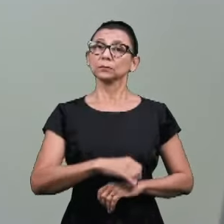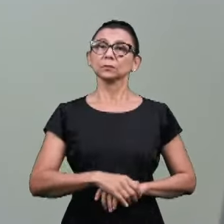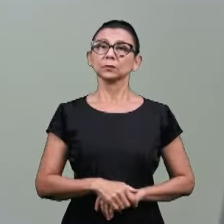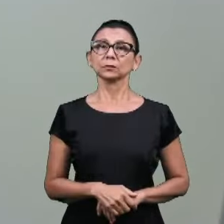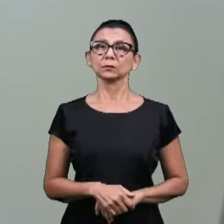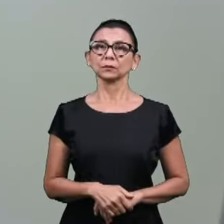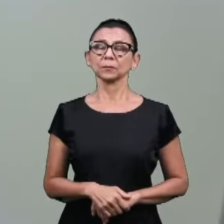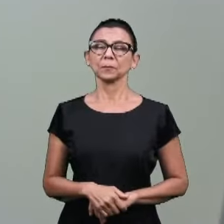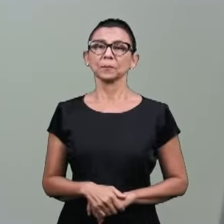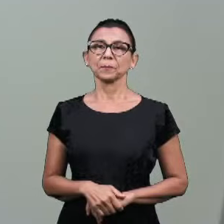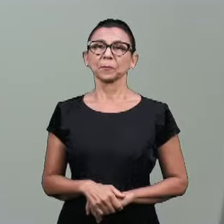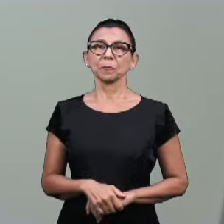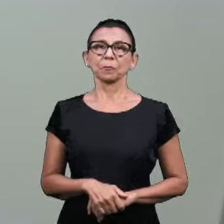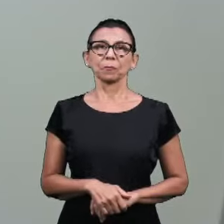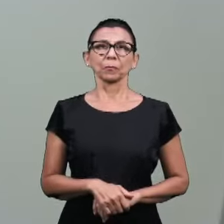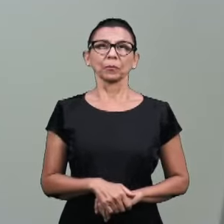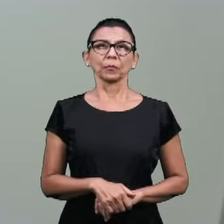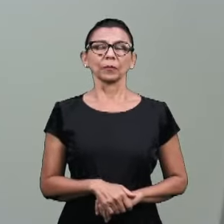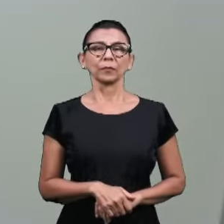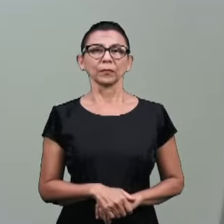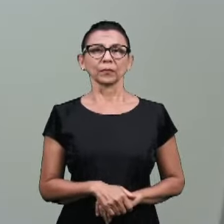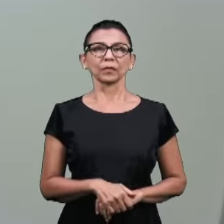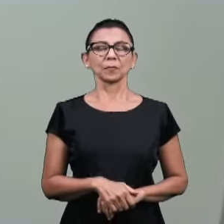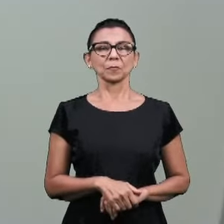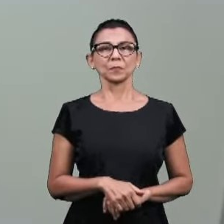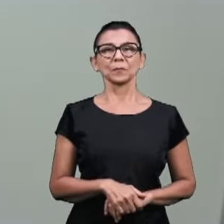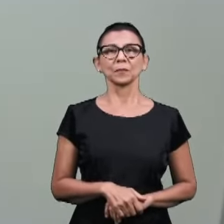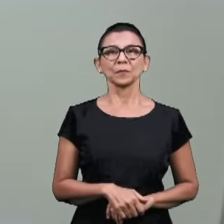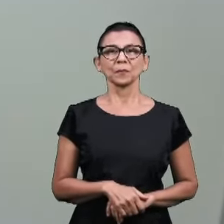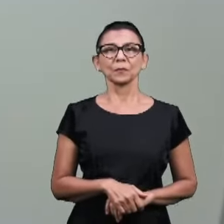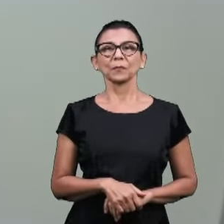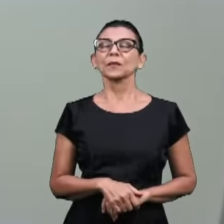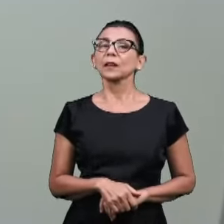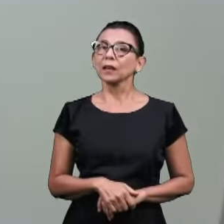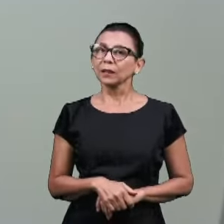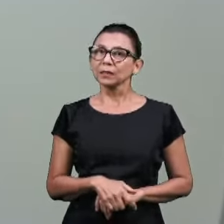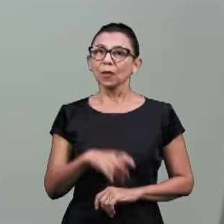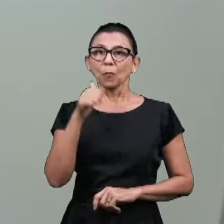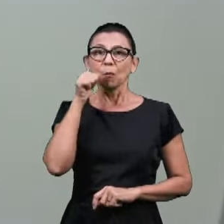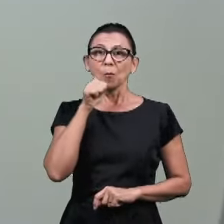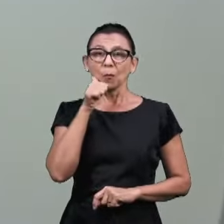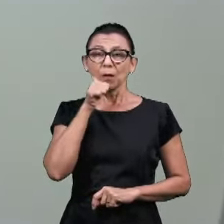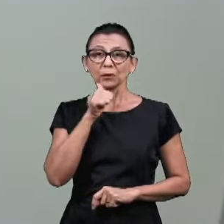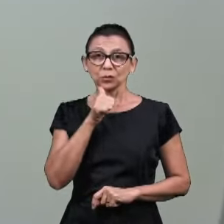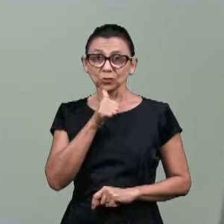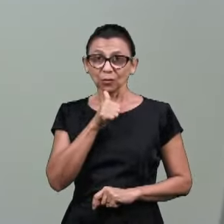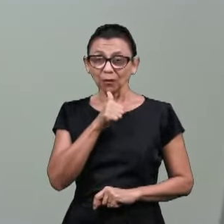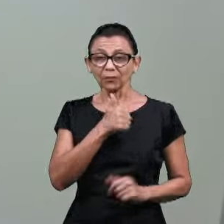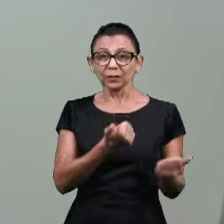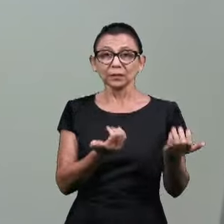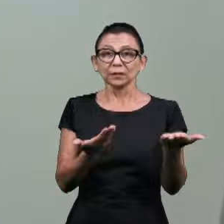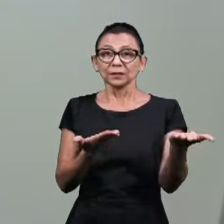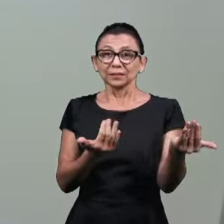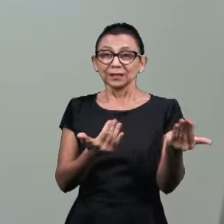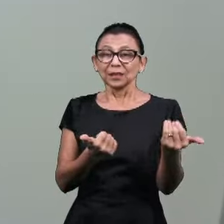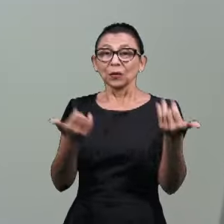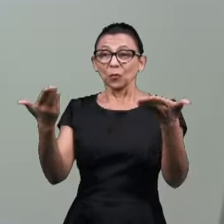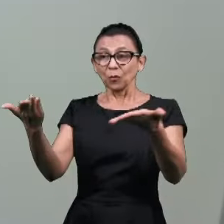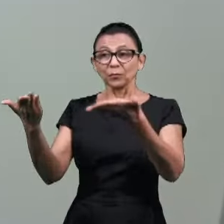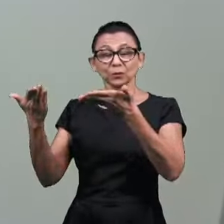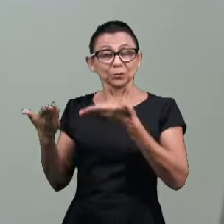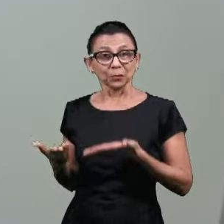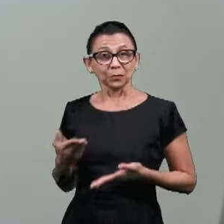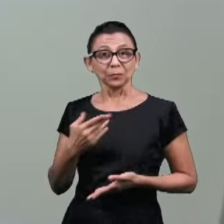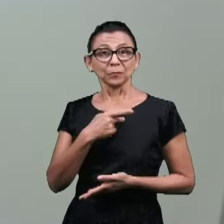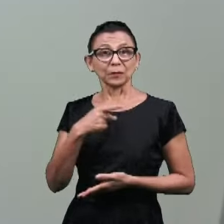A nossa irmã, ela evangelizou o pastor Fernando, fez um convite para a igreja, ele foi ao culto, participou do culto e